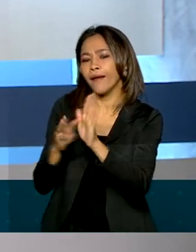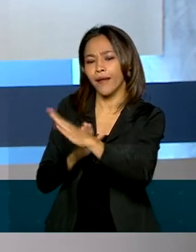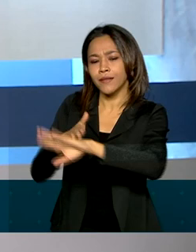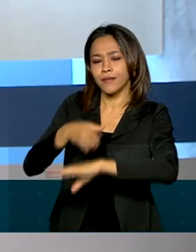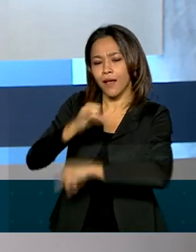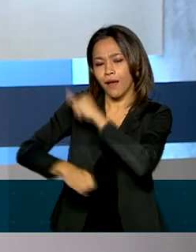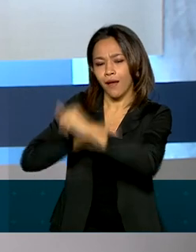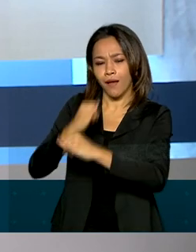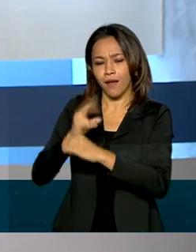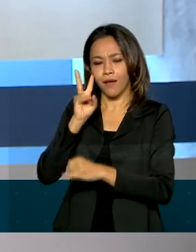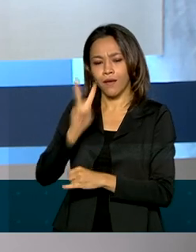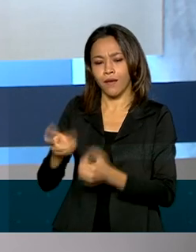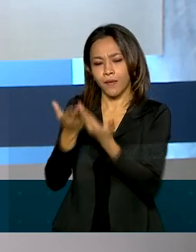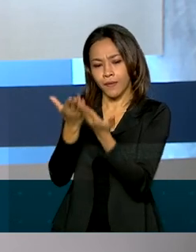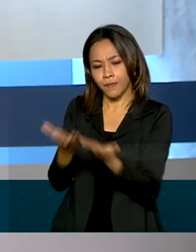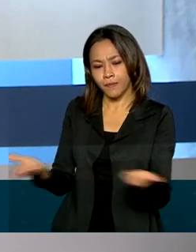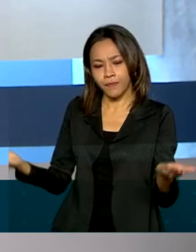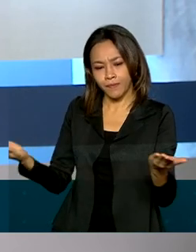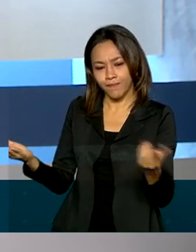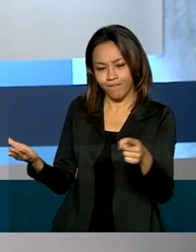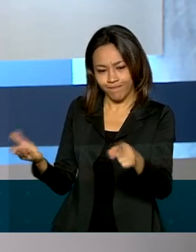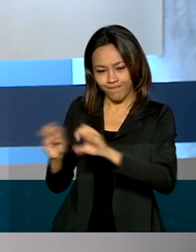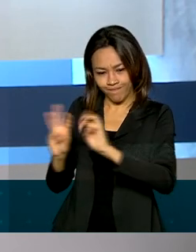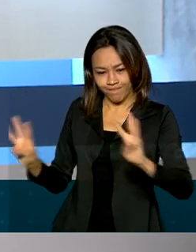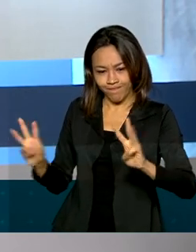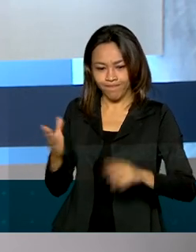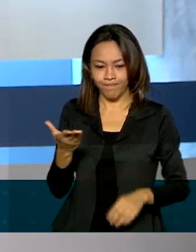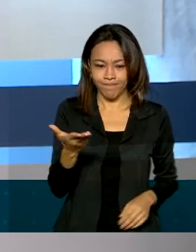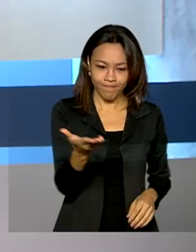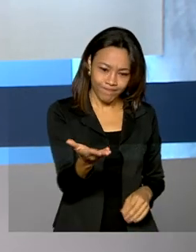da receita é em gov. Br/Receita Federal tu